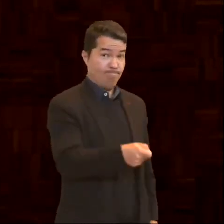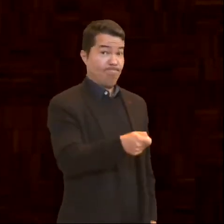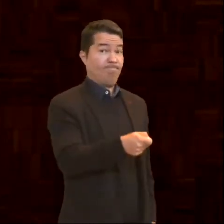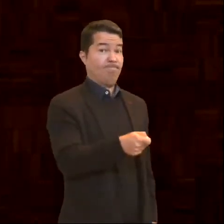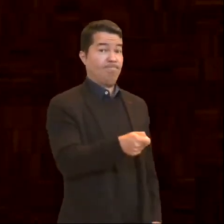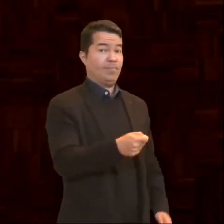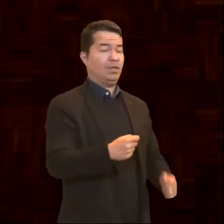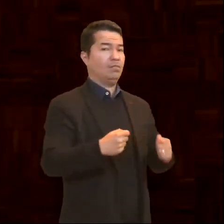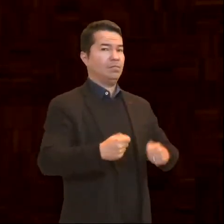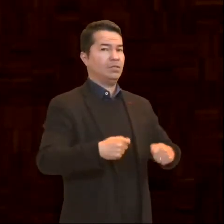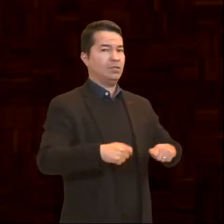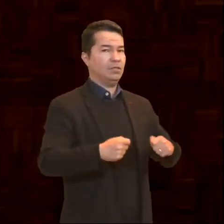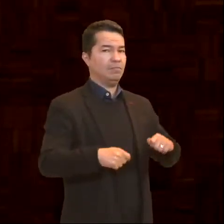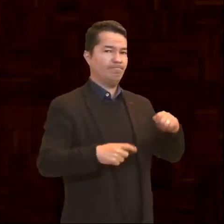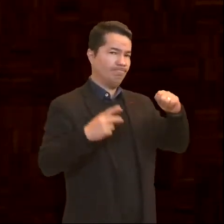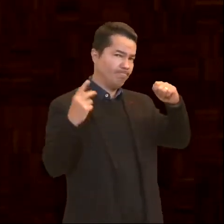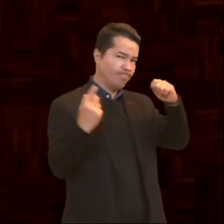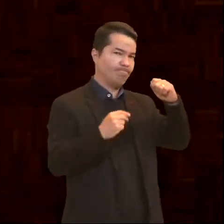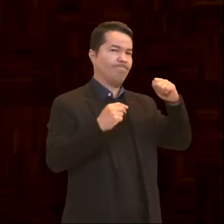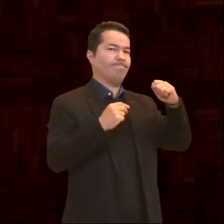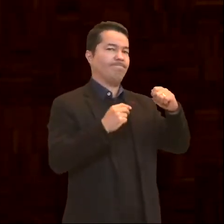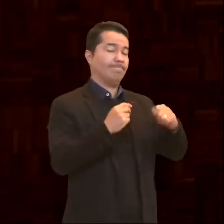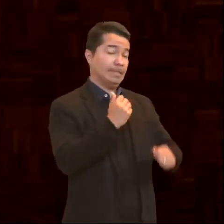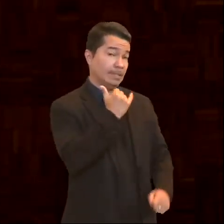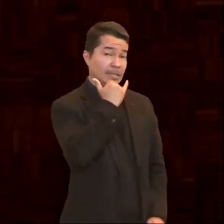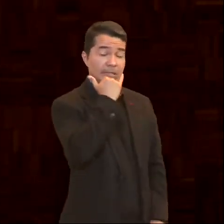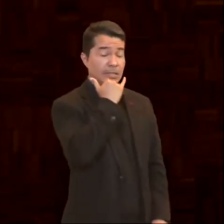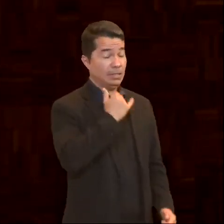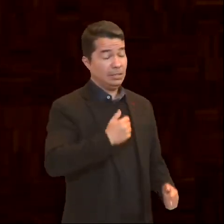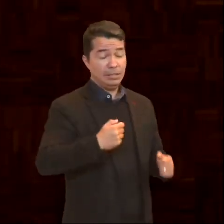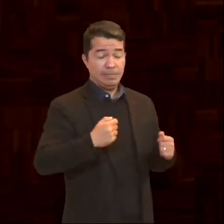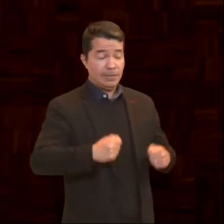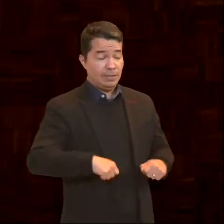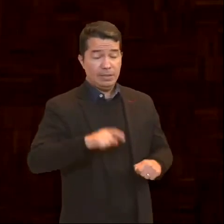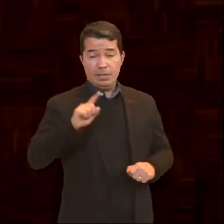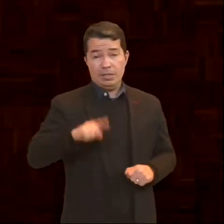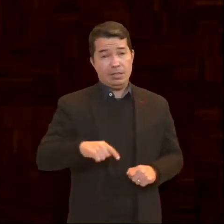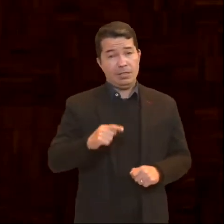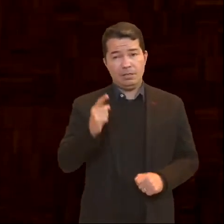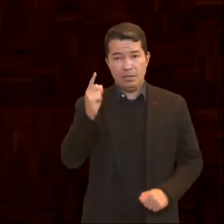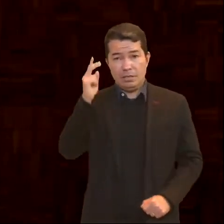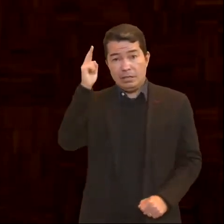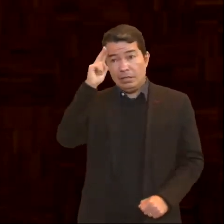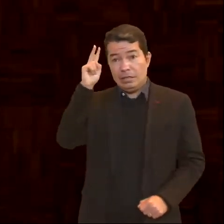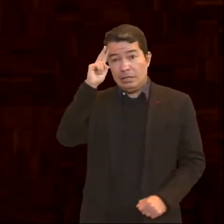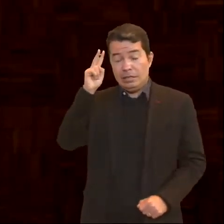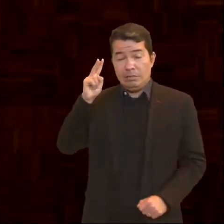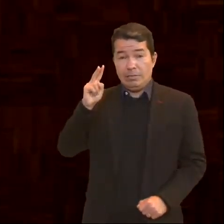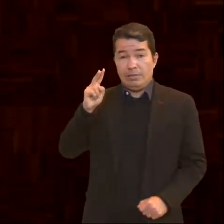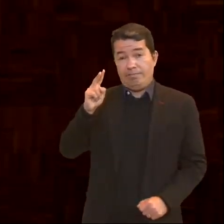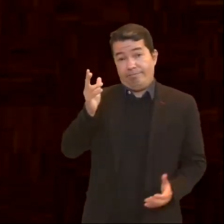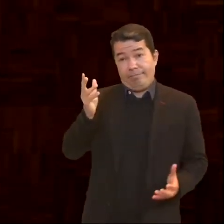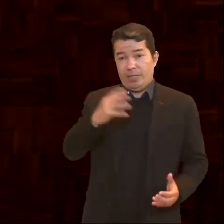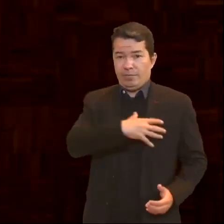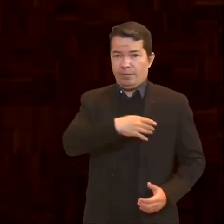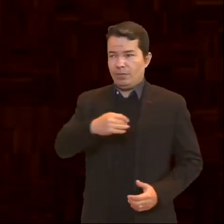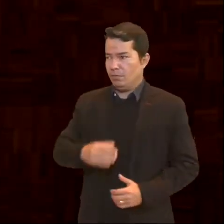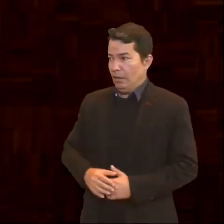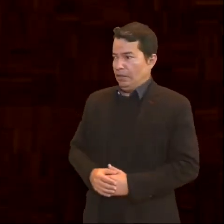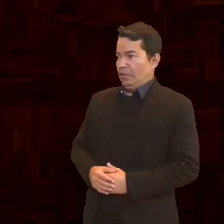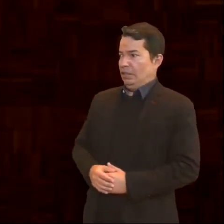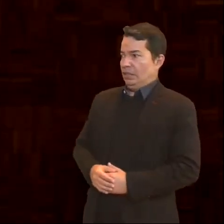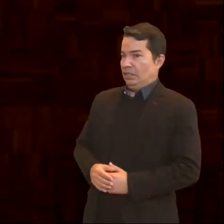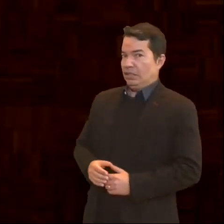quê? Porque a disciplina é uma maneira controlada de mostrar as consequências da